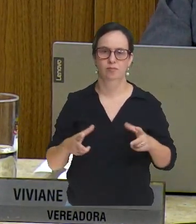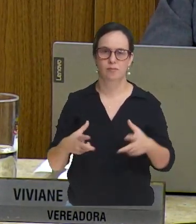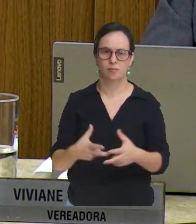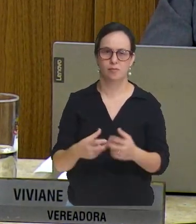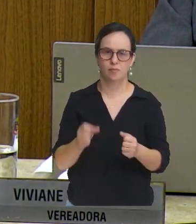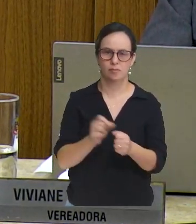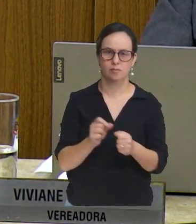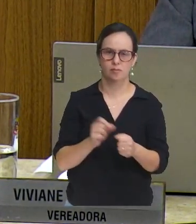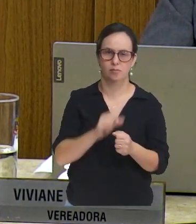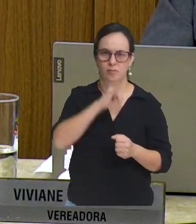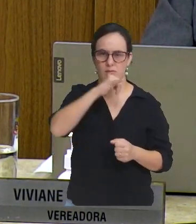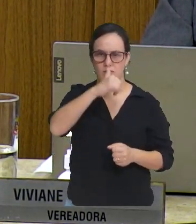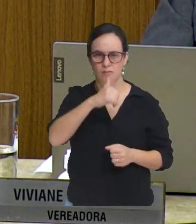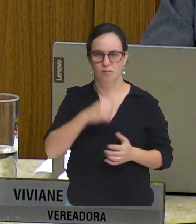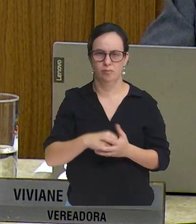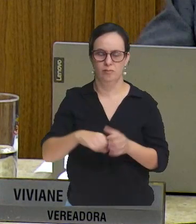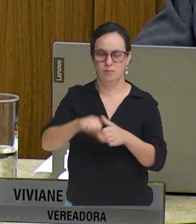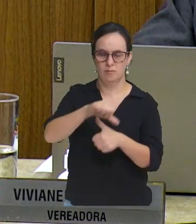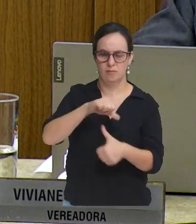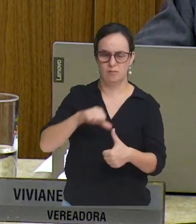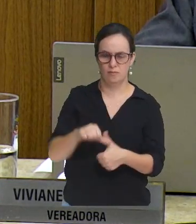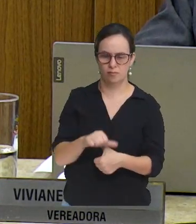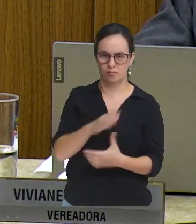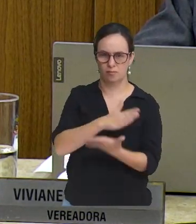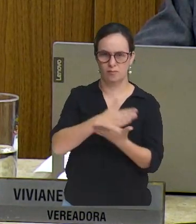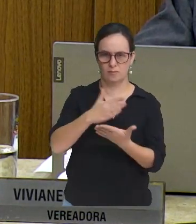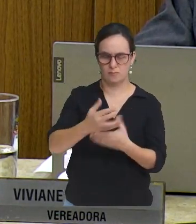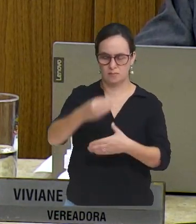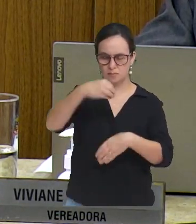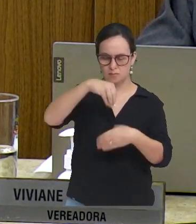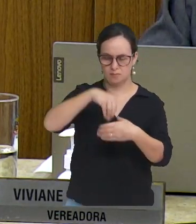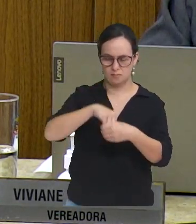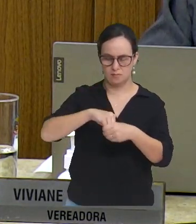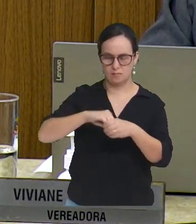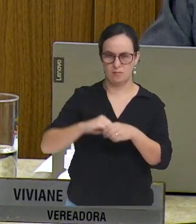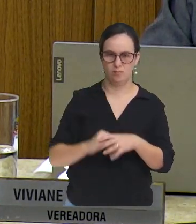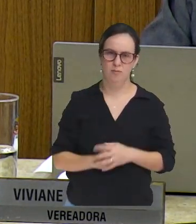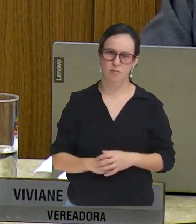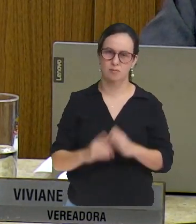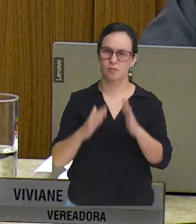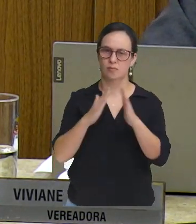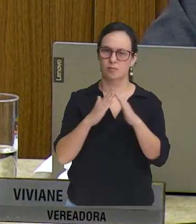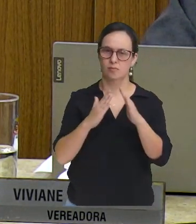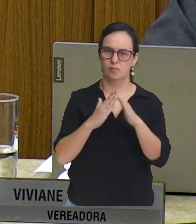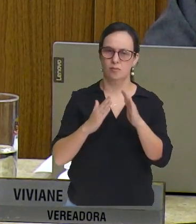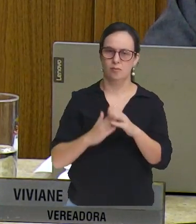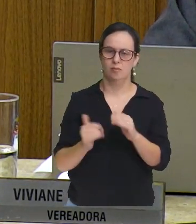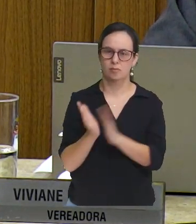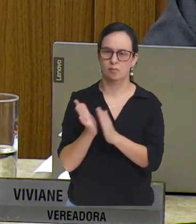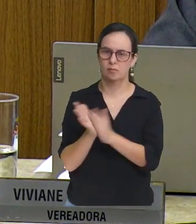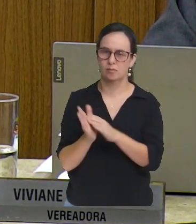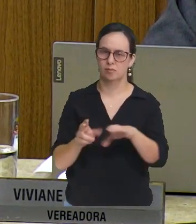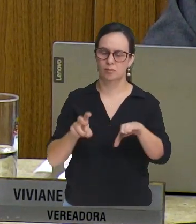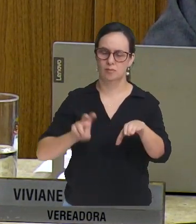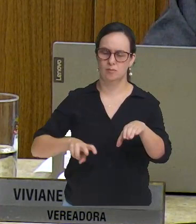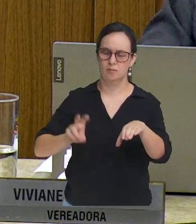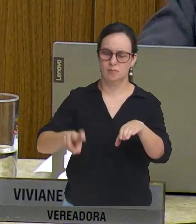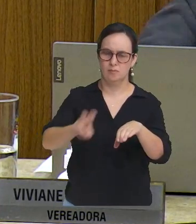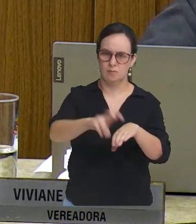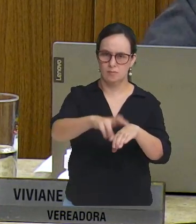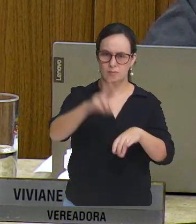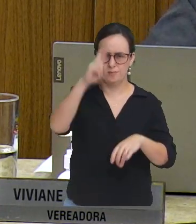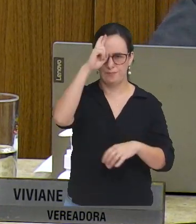a mudança vem a partir de dentro, a partir da própria casa. Então, parabenizar aí toda a mesa diretora por finalmente